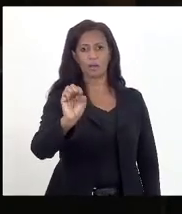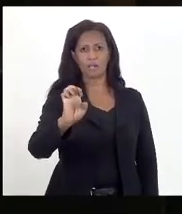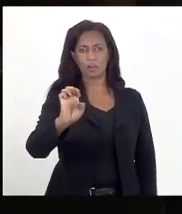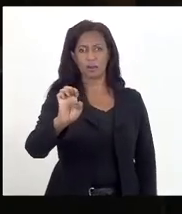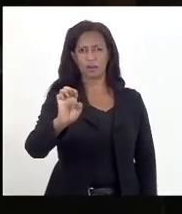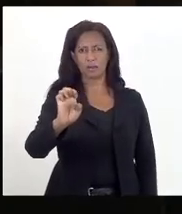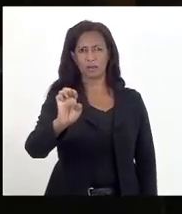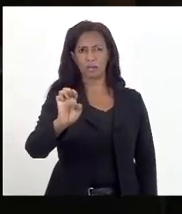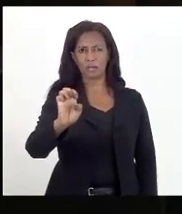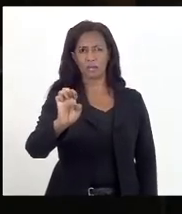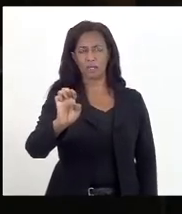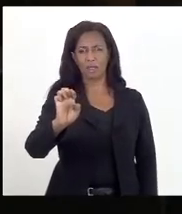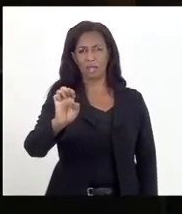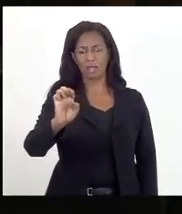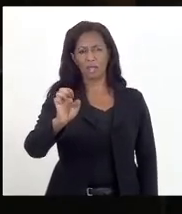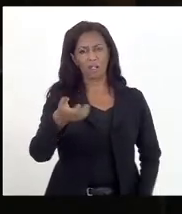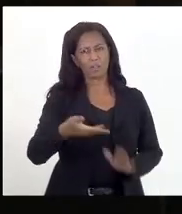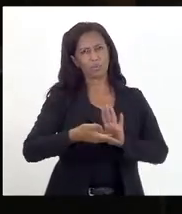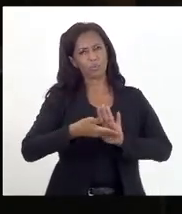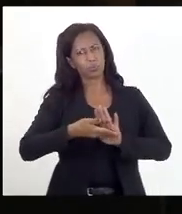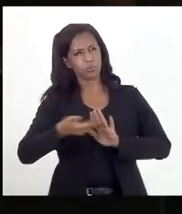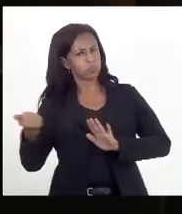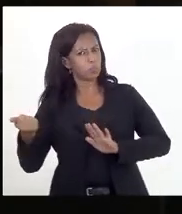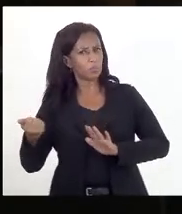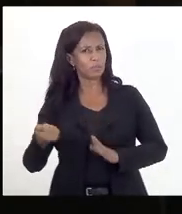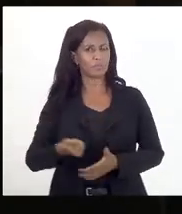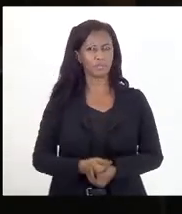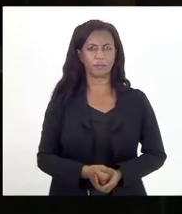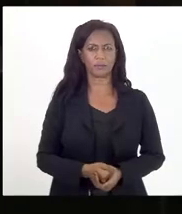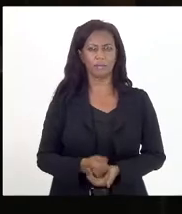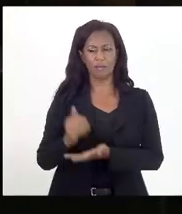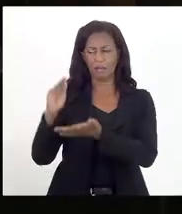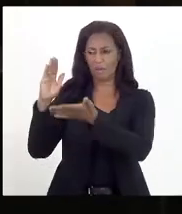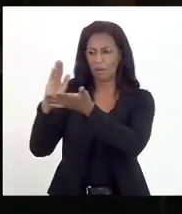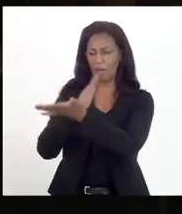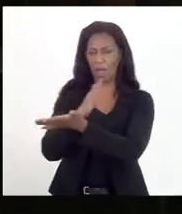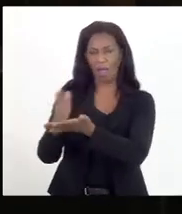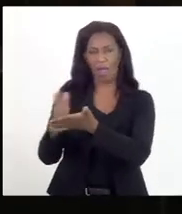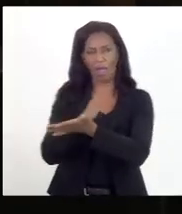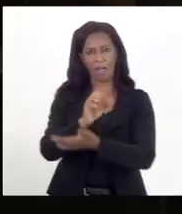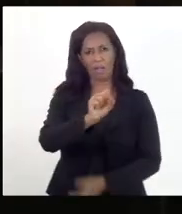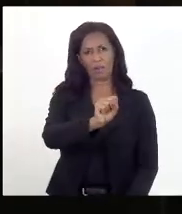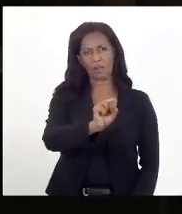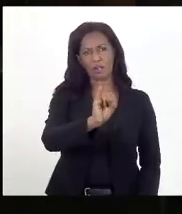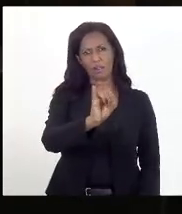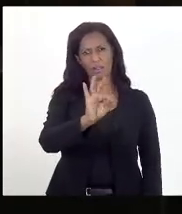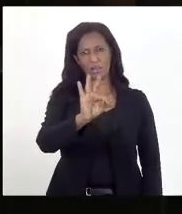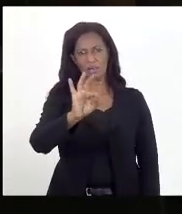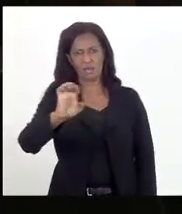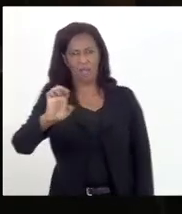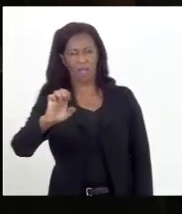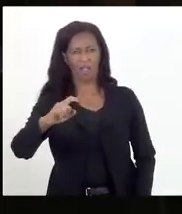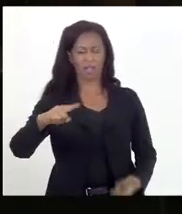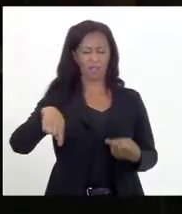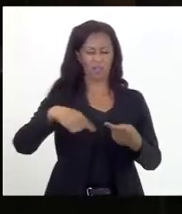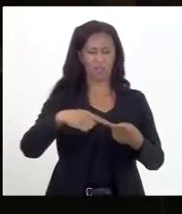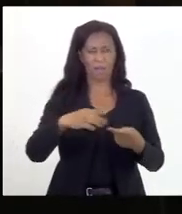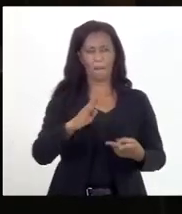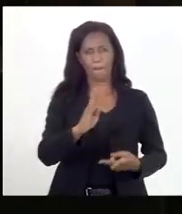beijo monetizando em alguns sites alguns blogs